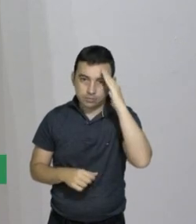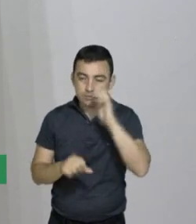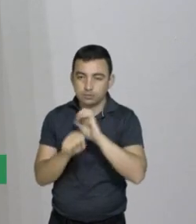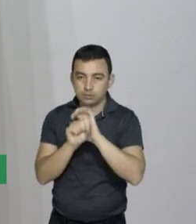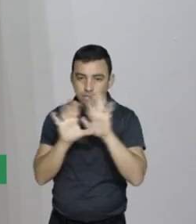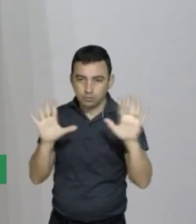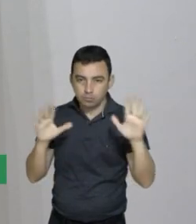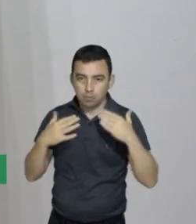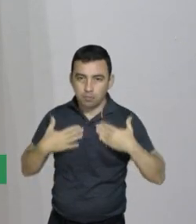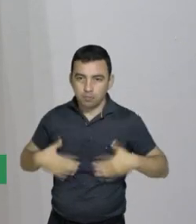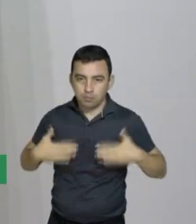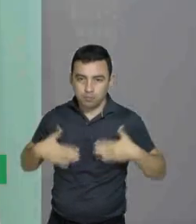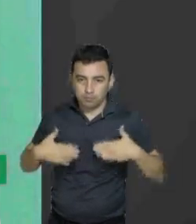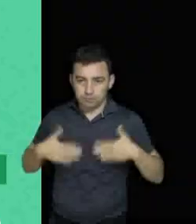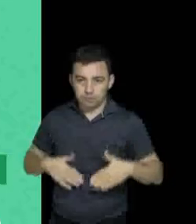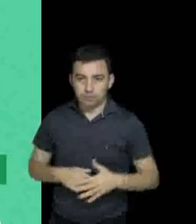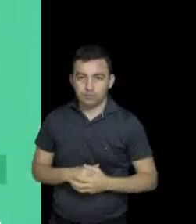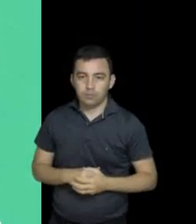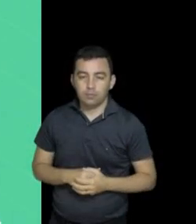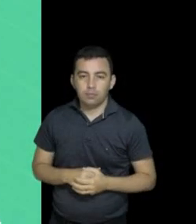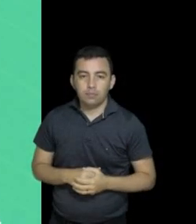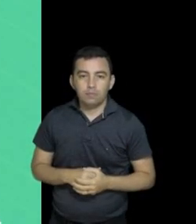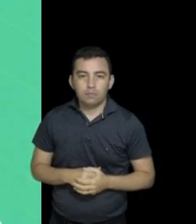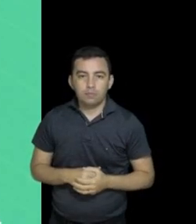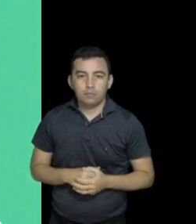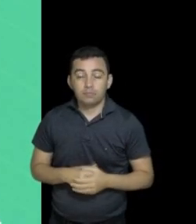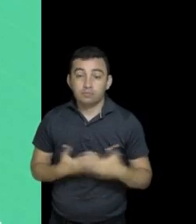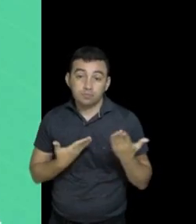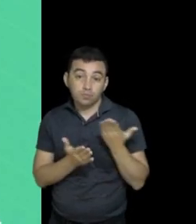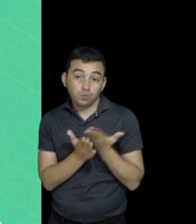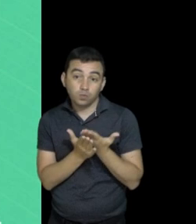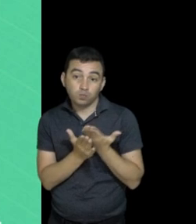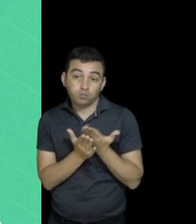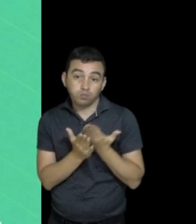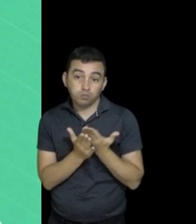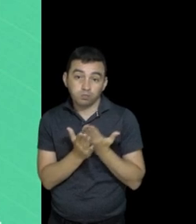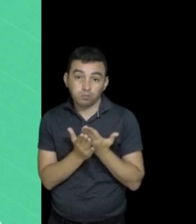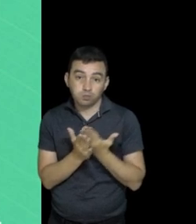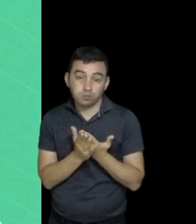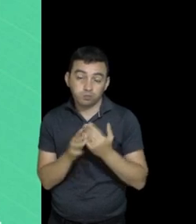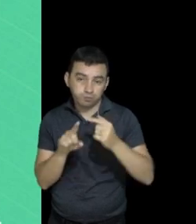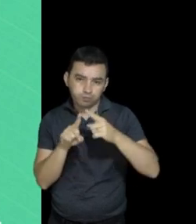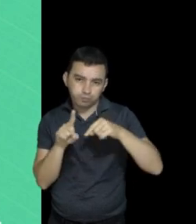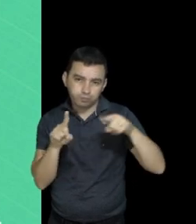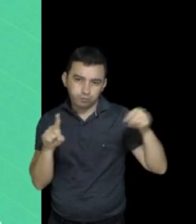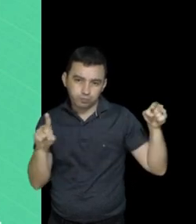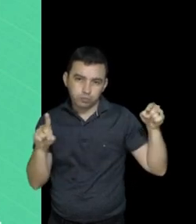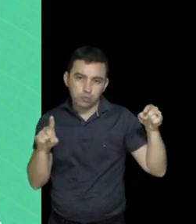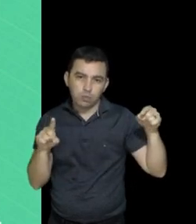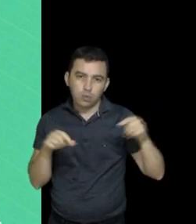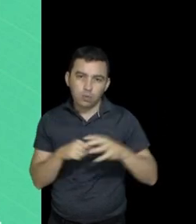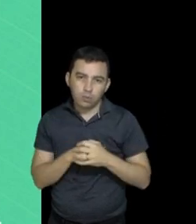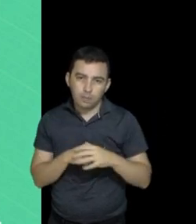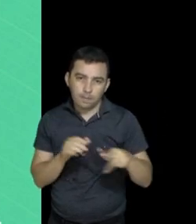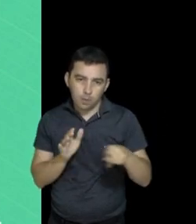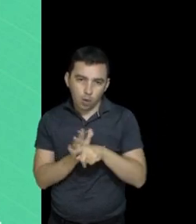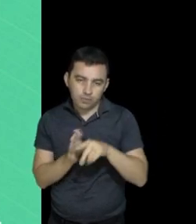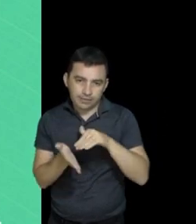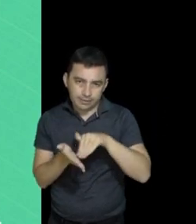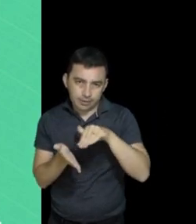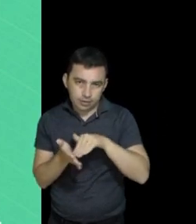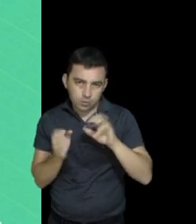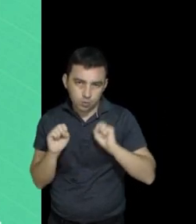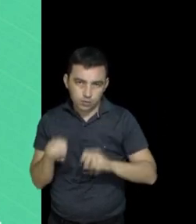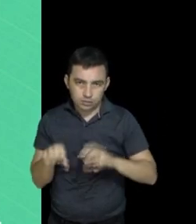tranquilidade Esse foi um estudo elaborado pela com dados da secretaria de educação